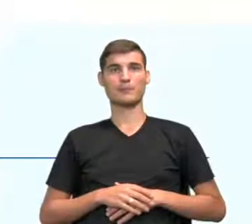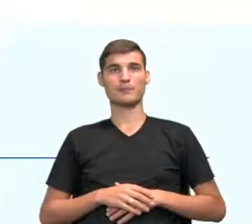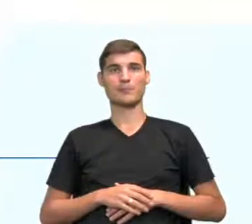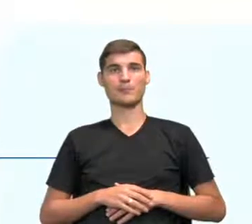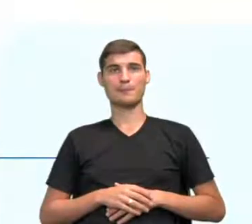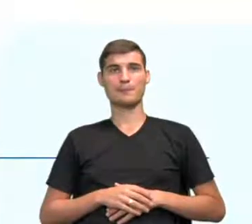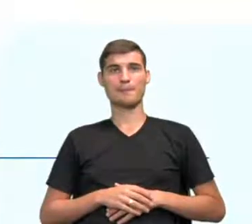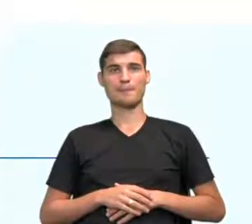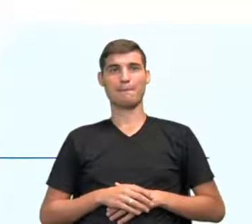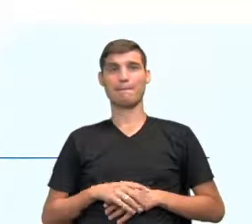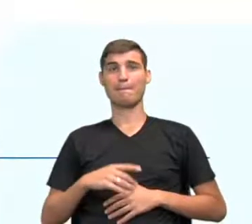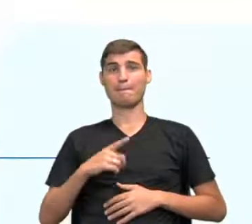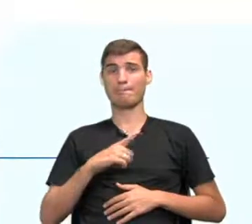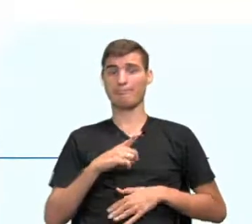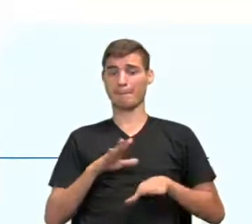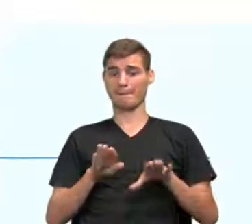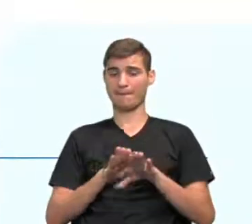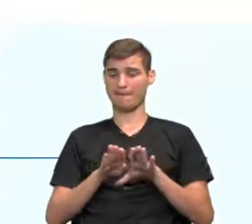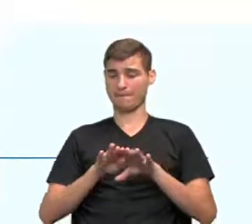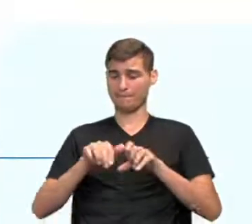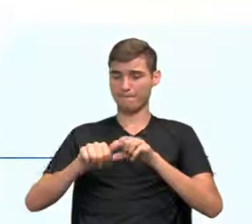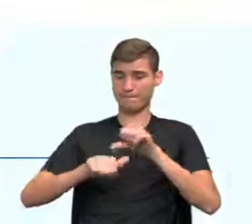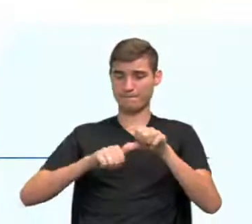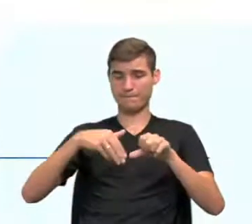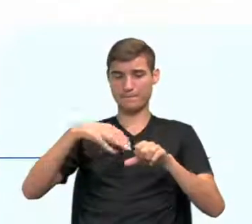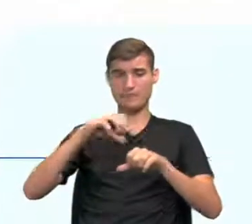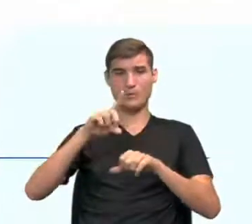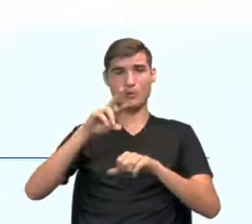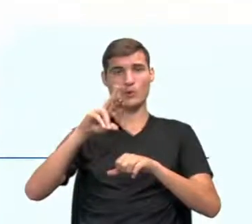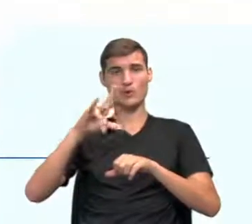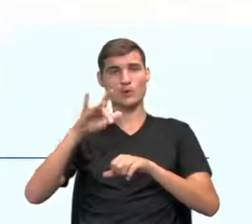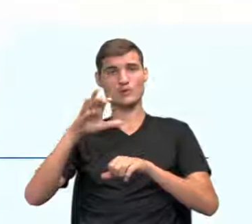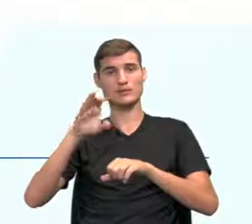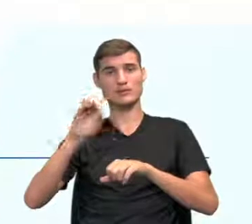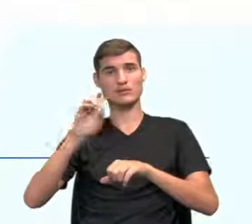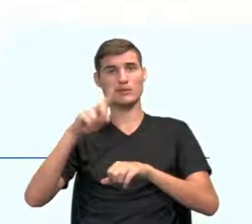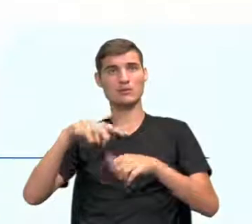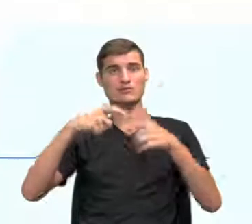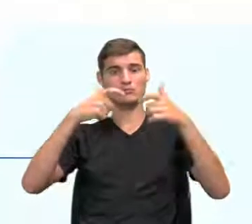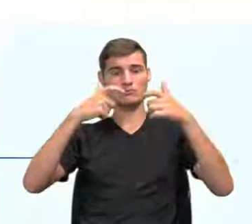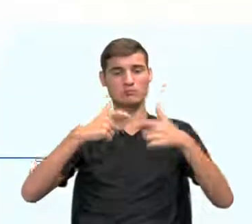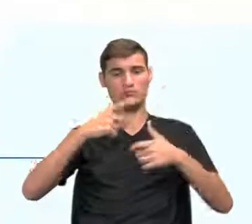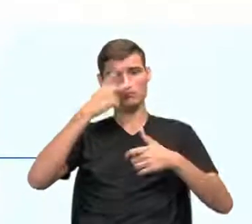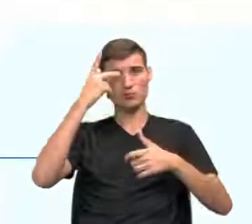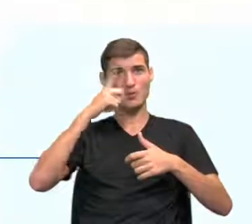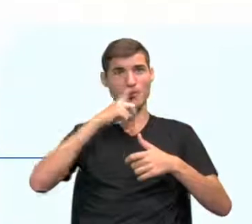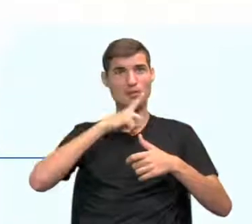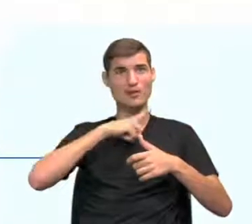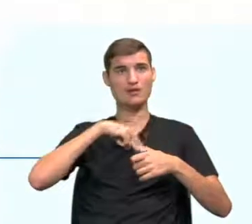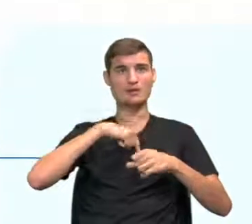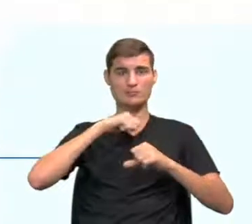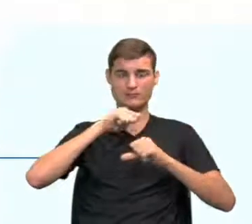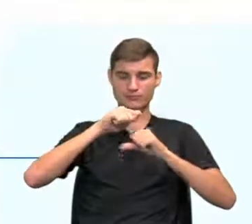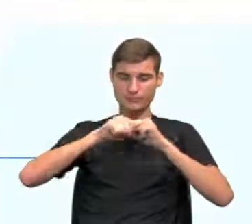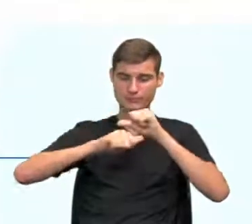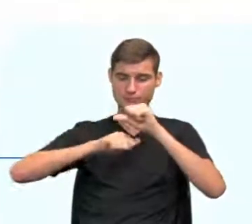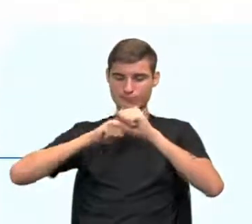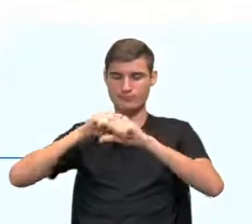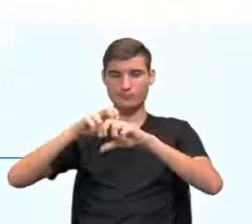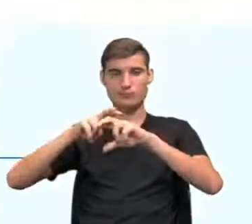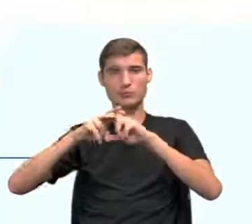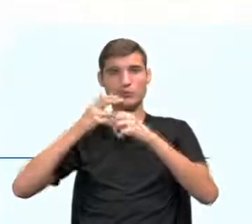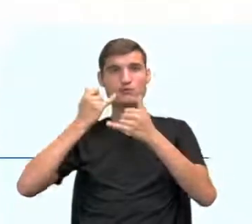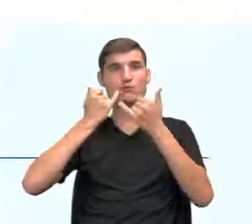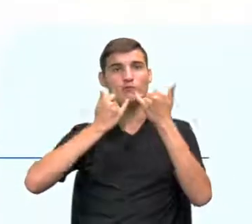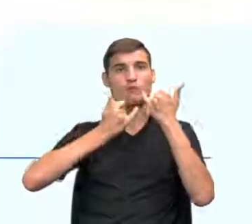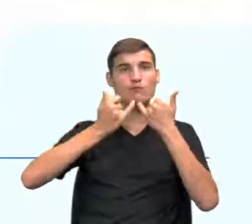Tenho, então, a minha modulação. Você observa que a portadora está sendo modulada a partir da informação analogicamente. A